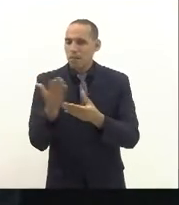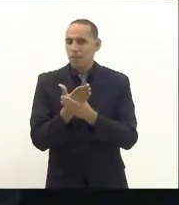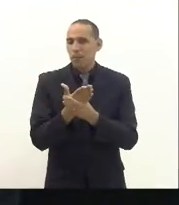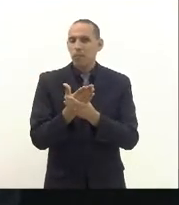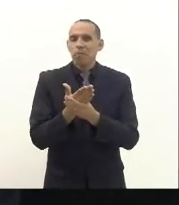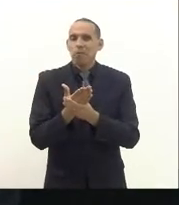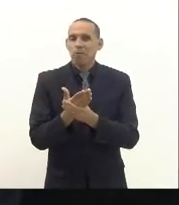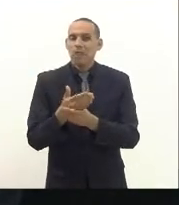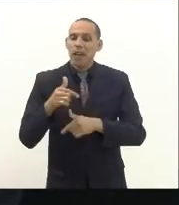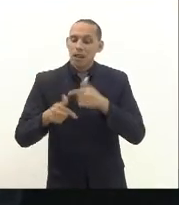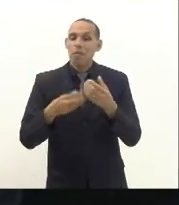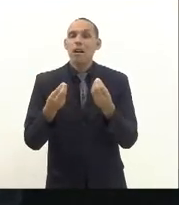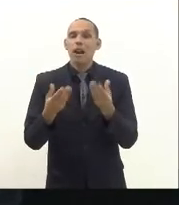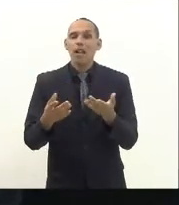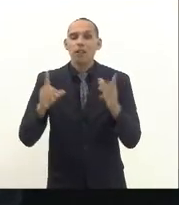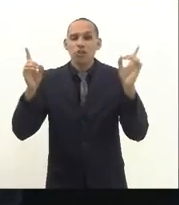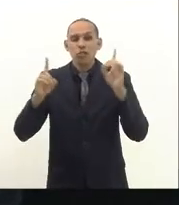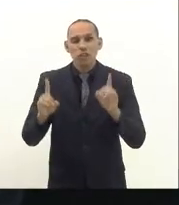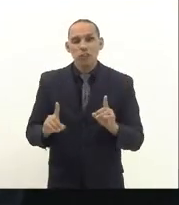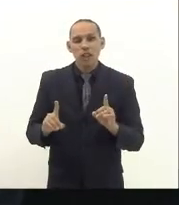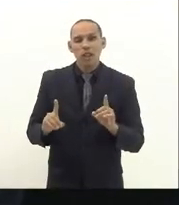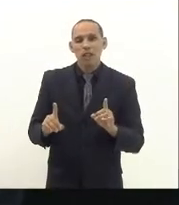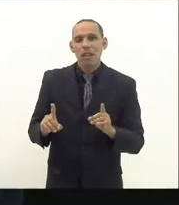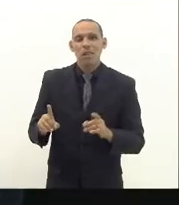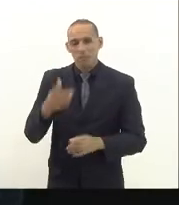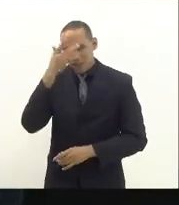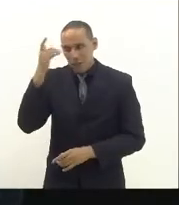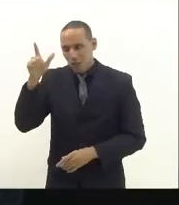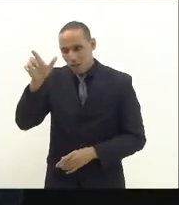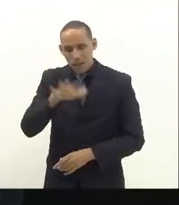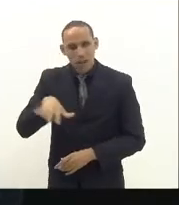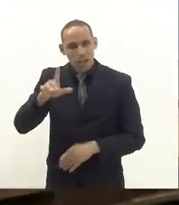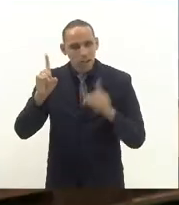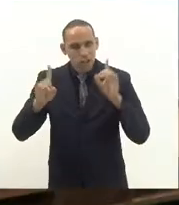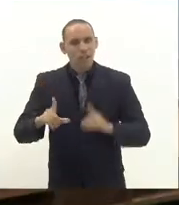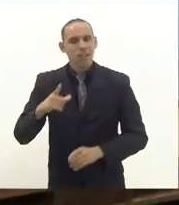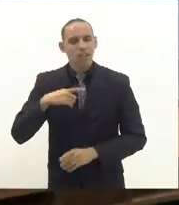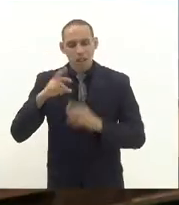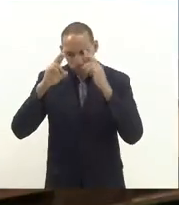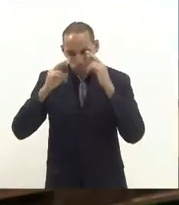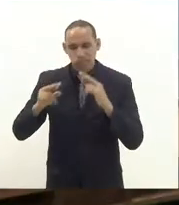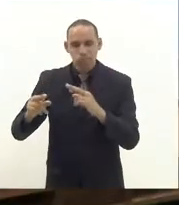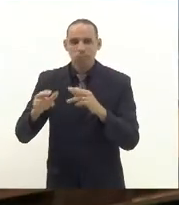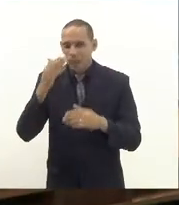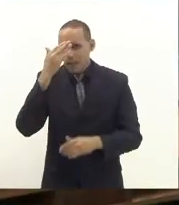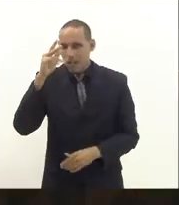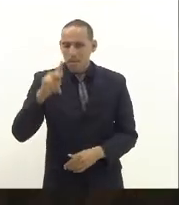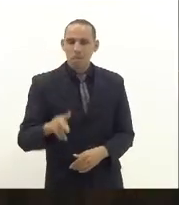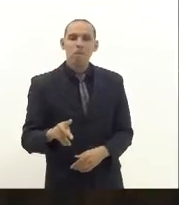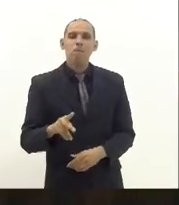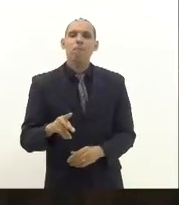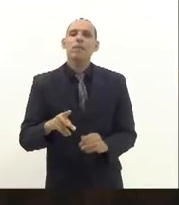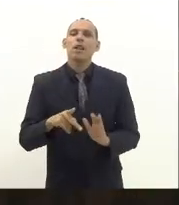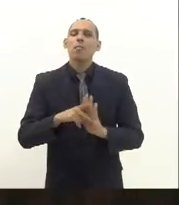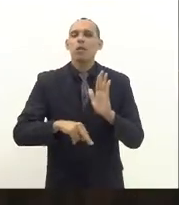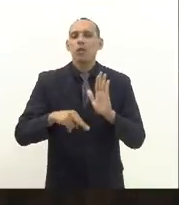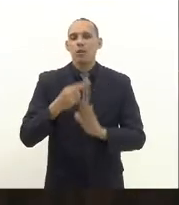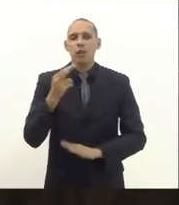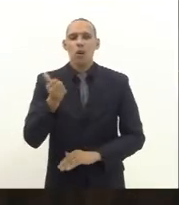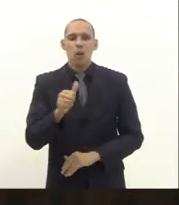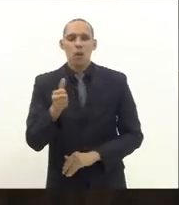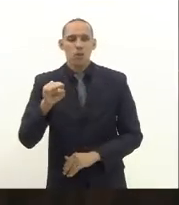e trabalhar para que o direito das pessoas com deficiência seja respeitado Obrigado presidente o ok projeto de resolução